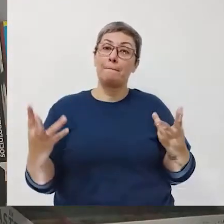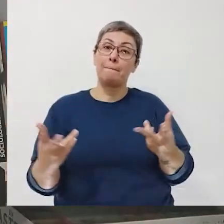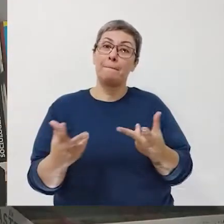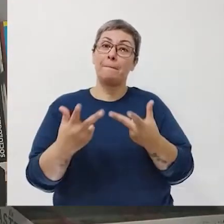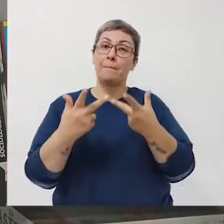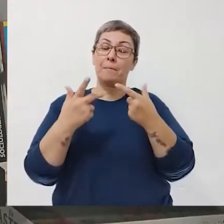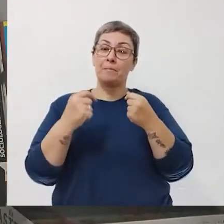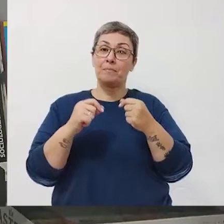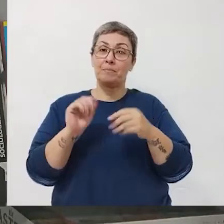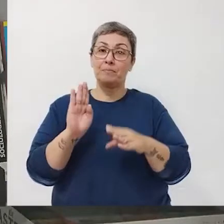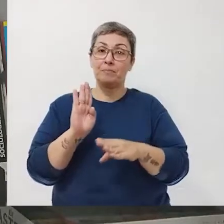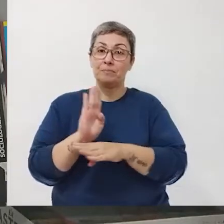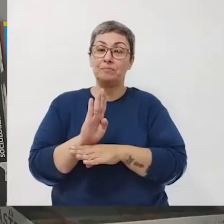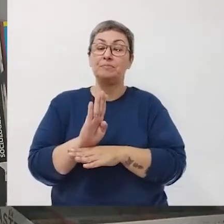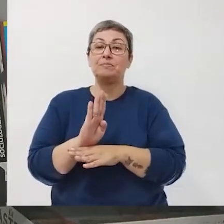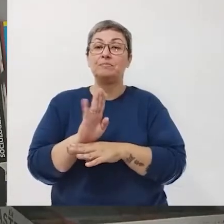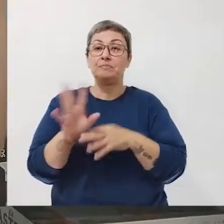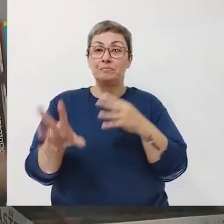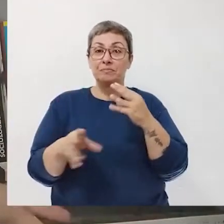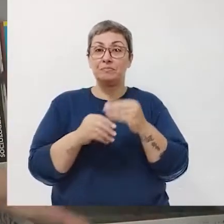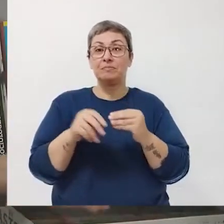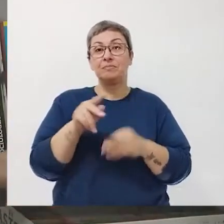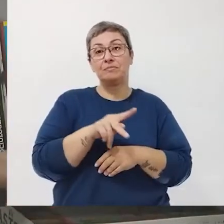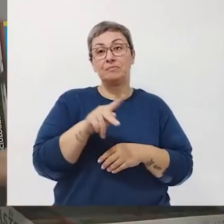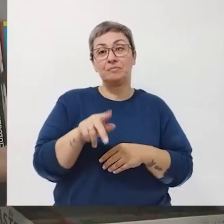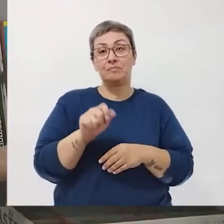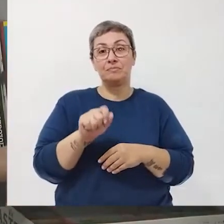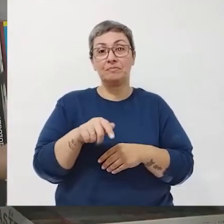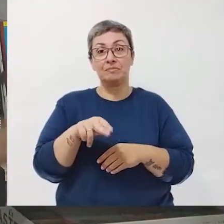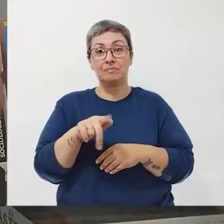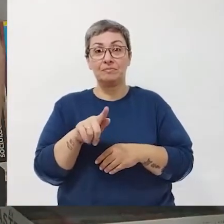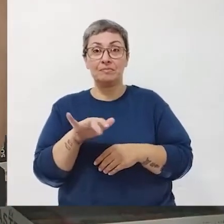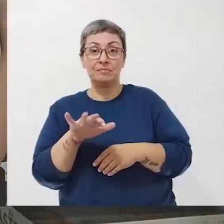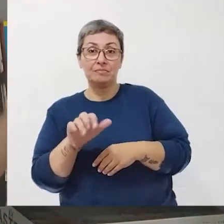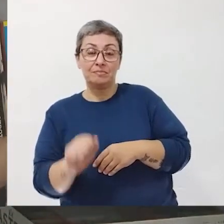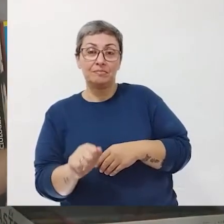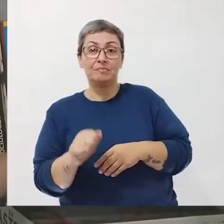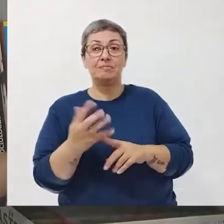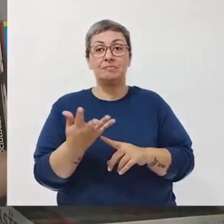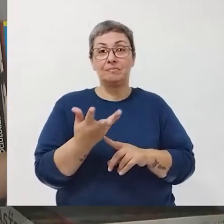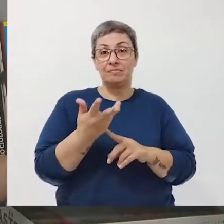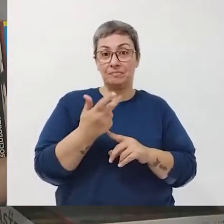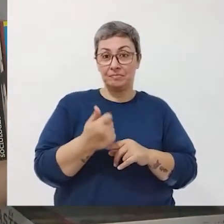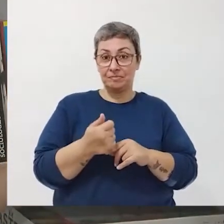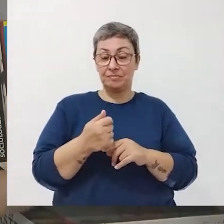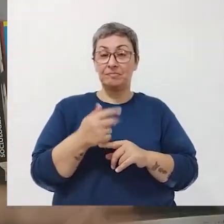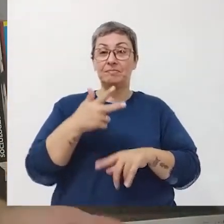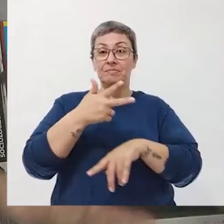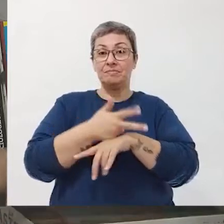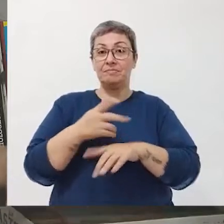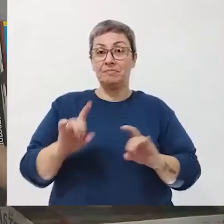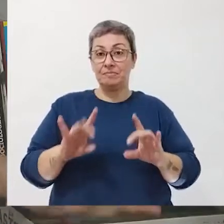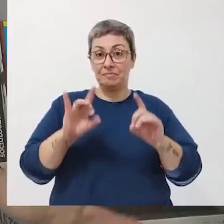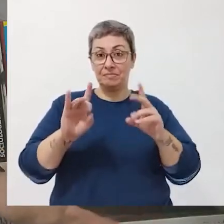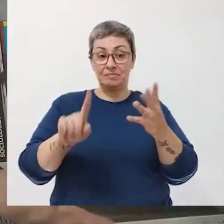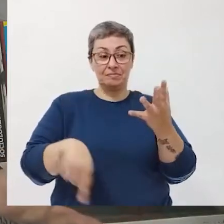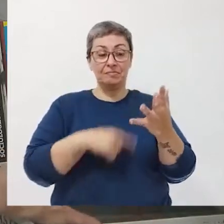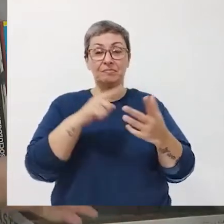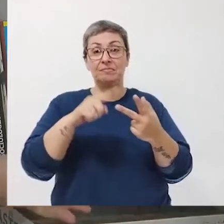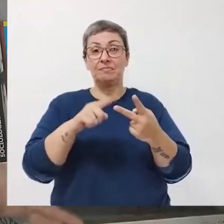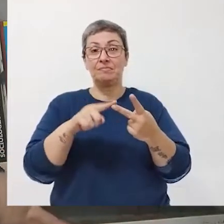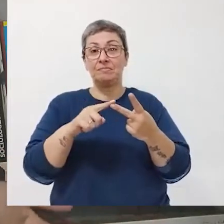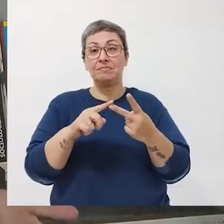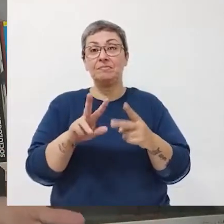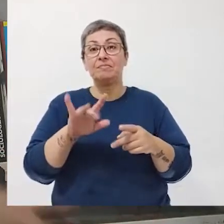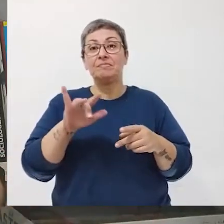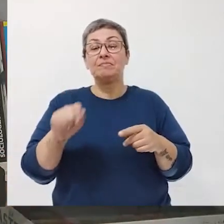maravilhosa contribuição, duas, da professora Ângela de Artes, com um vídeo muito especial para vocês. E depois, em seguida,